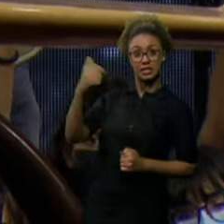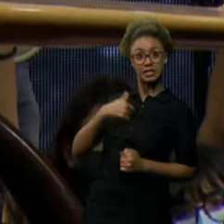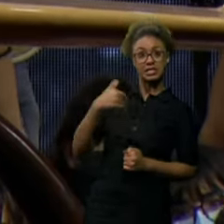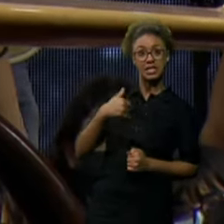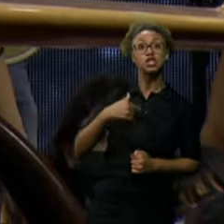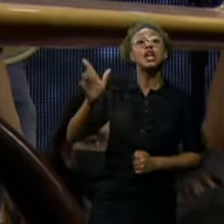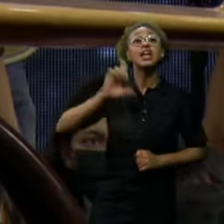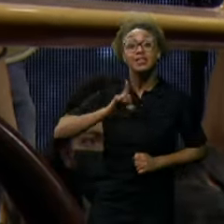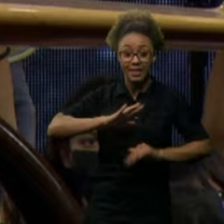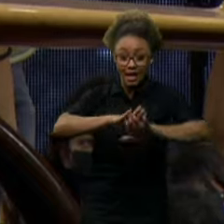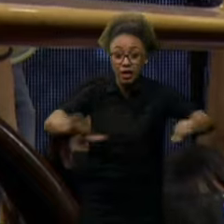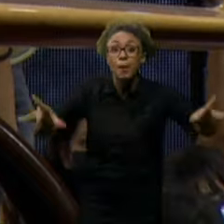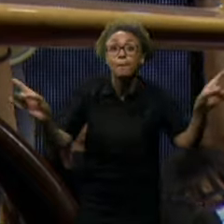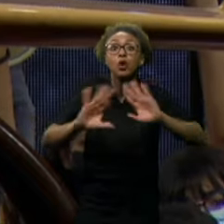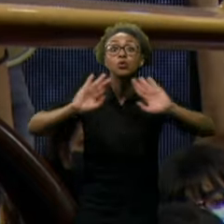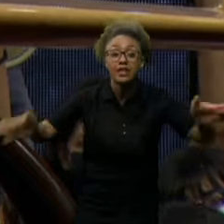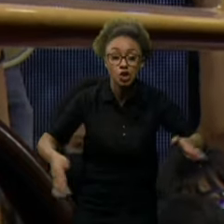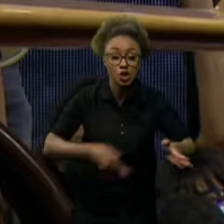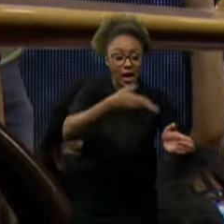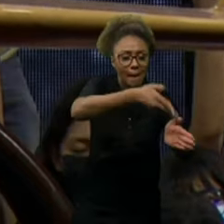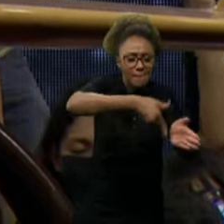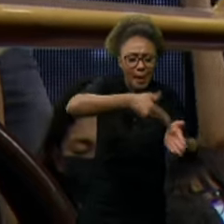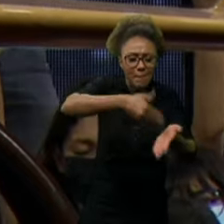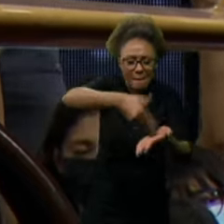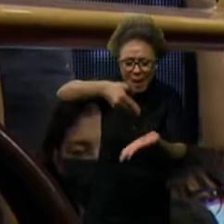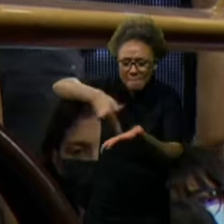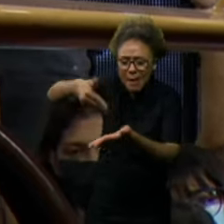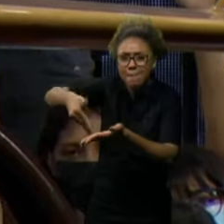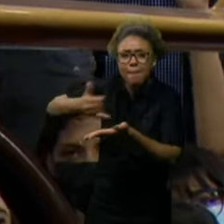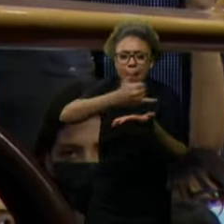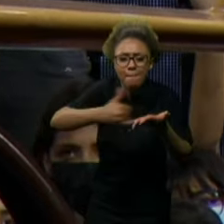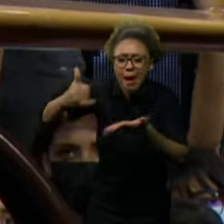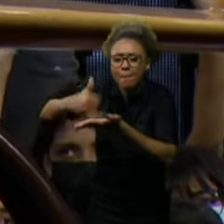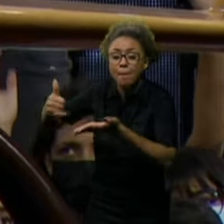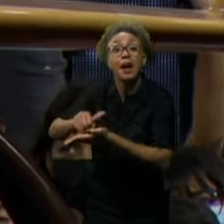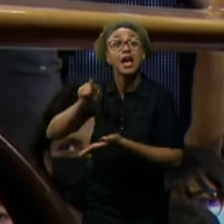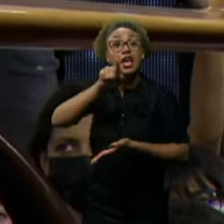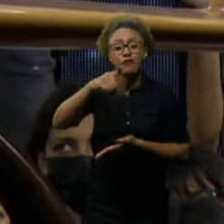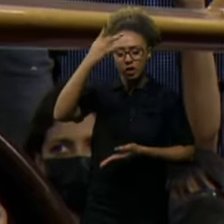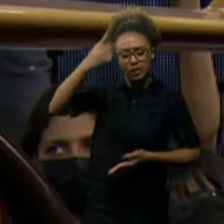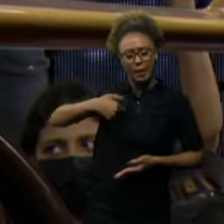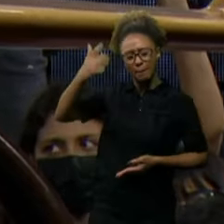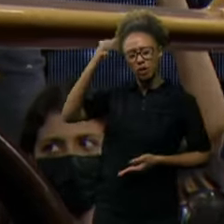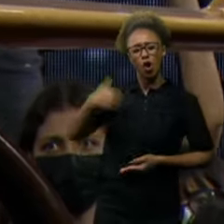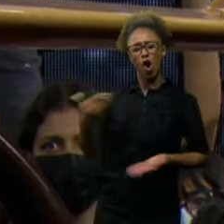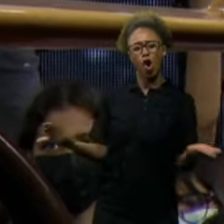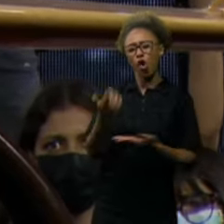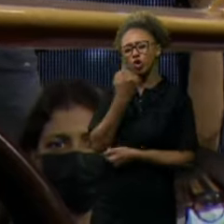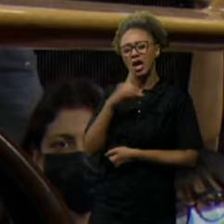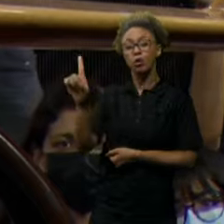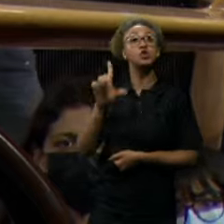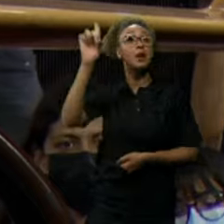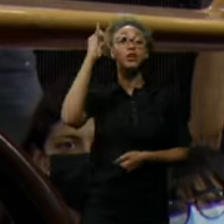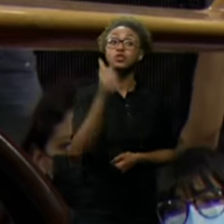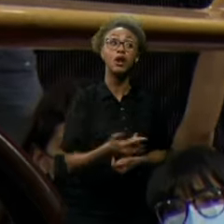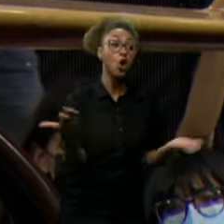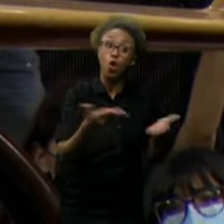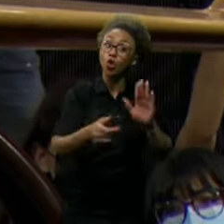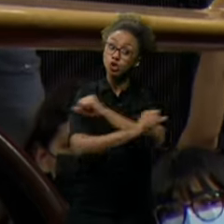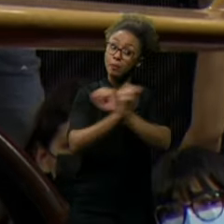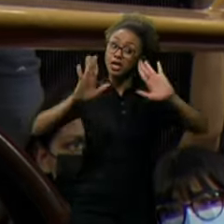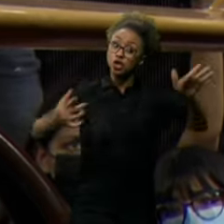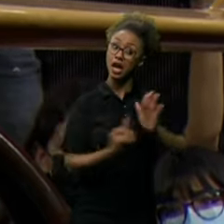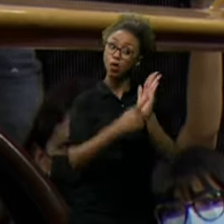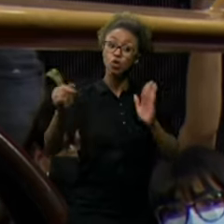a carreira tá na cabeça Você já mandou e você disse a última não te ensinou a última foi de